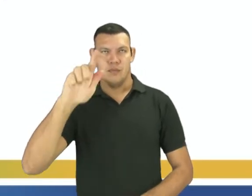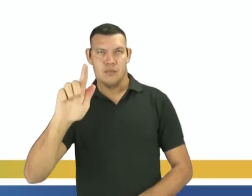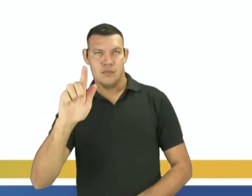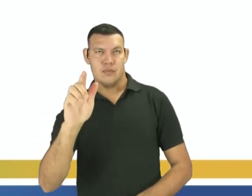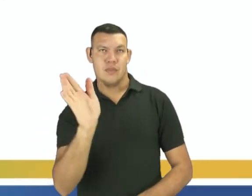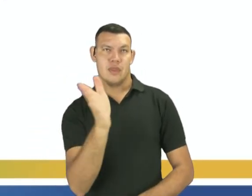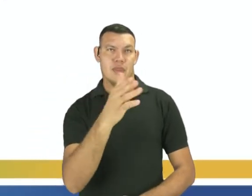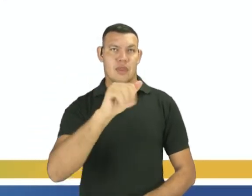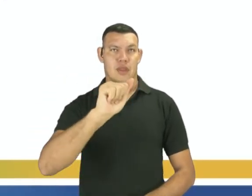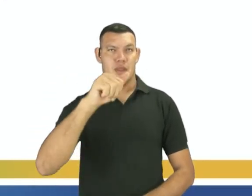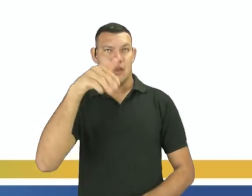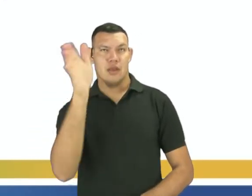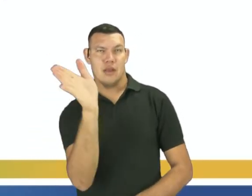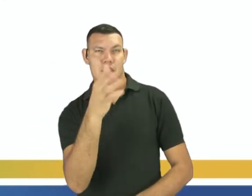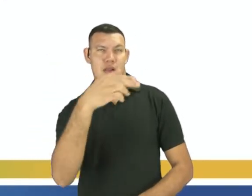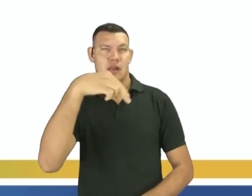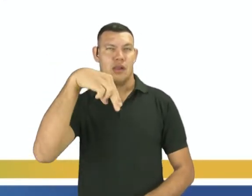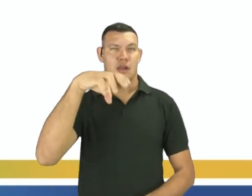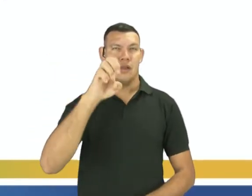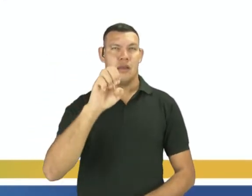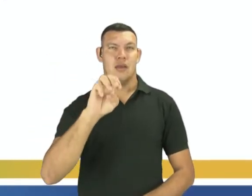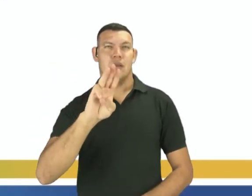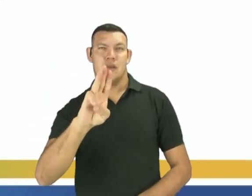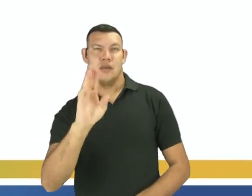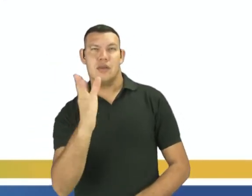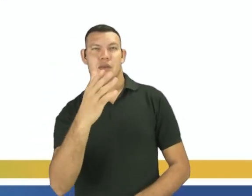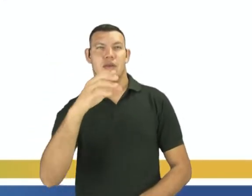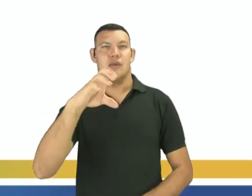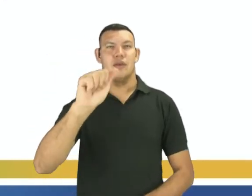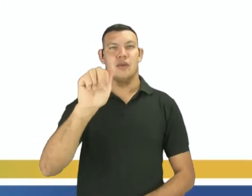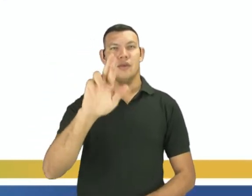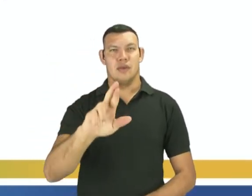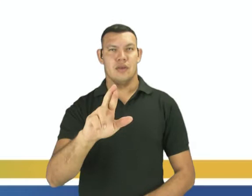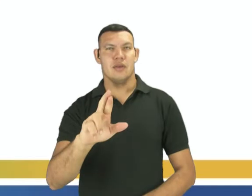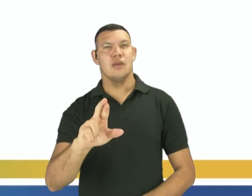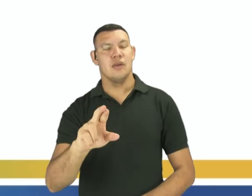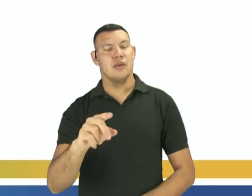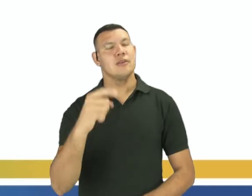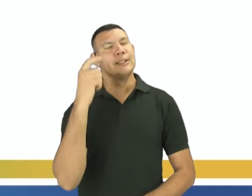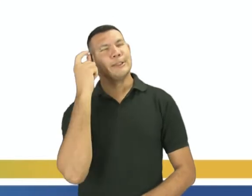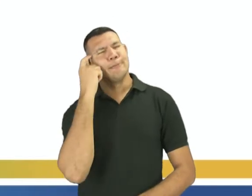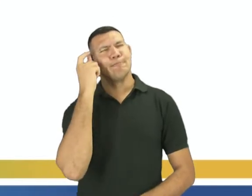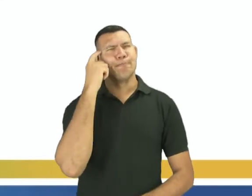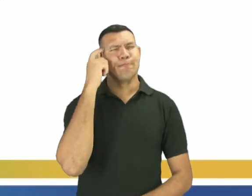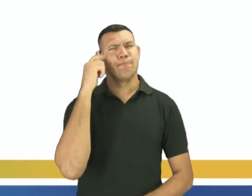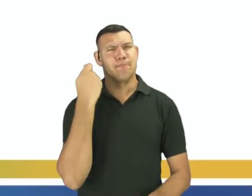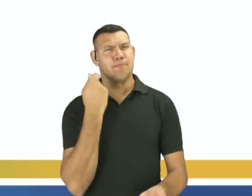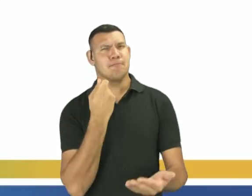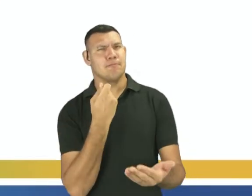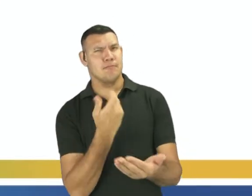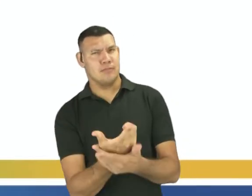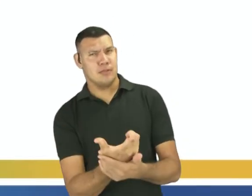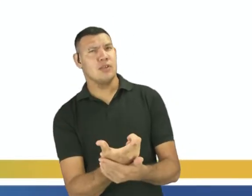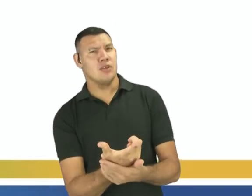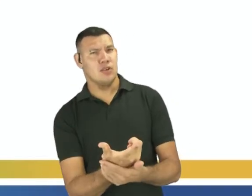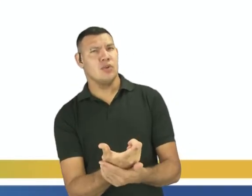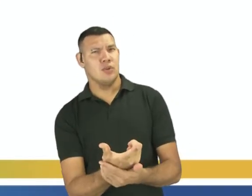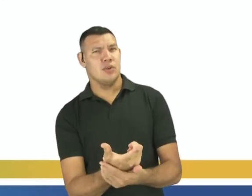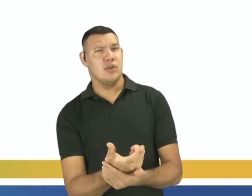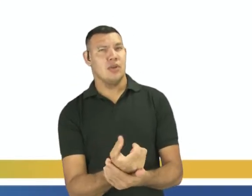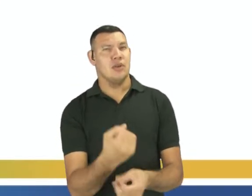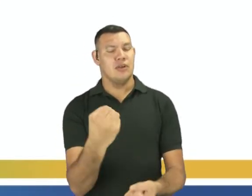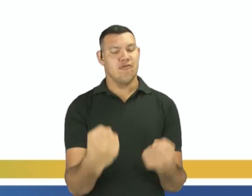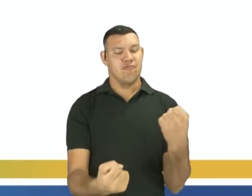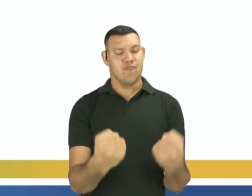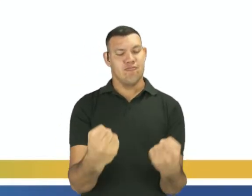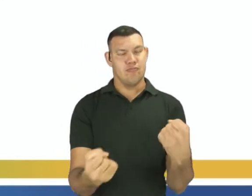Buying. Não é comprando, é comprar. Eu estou pensando em comprar um carro novo. Por que então